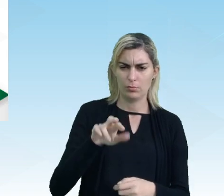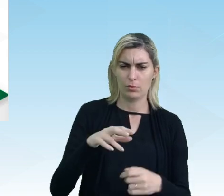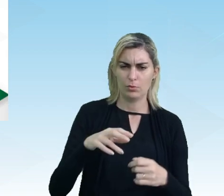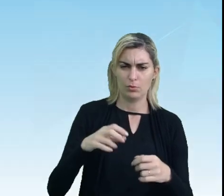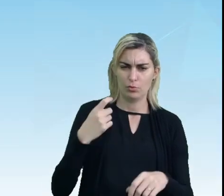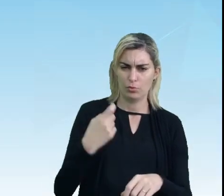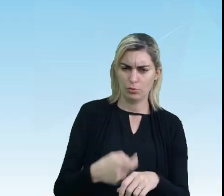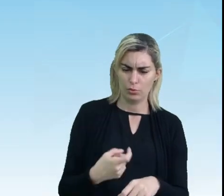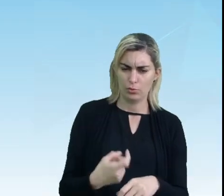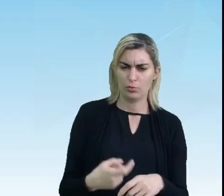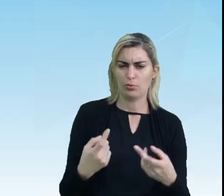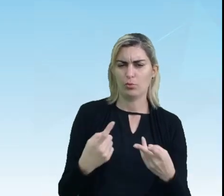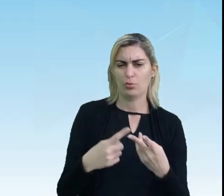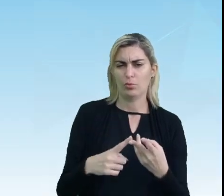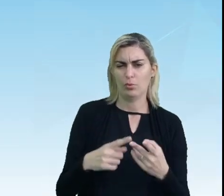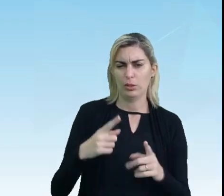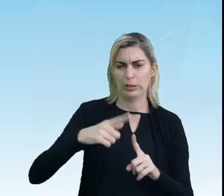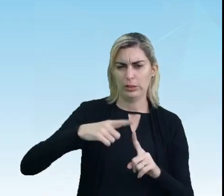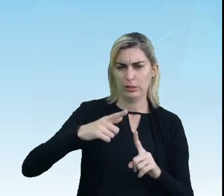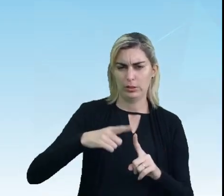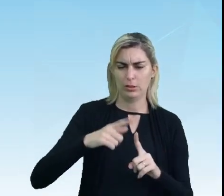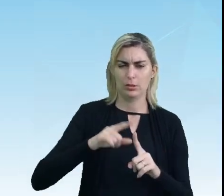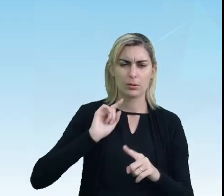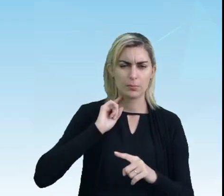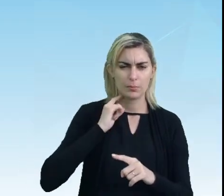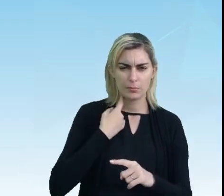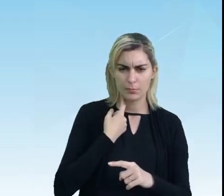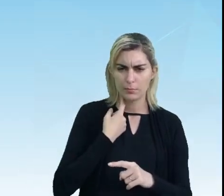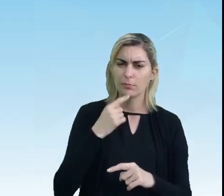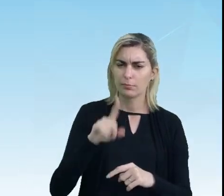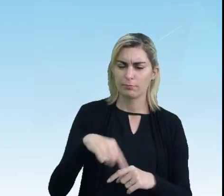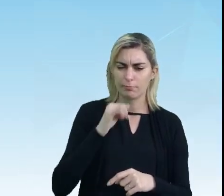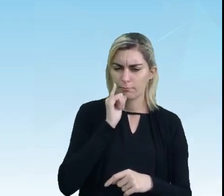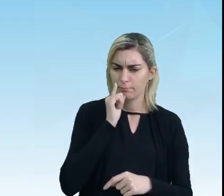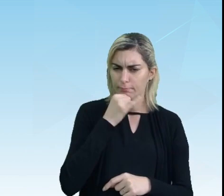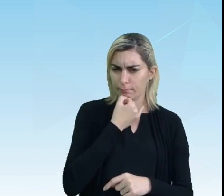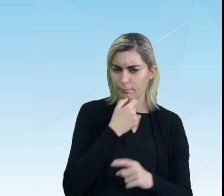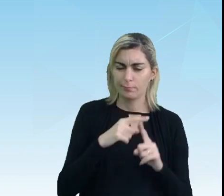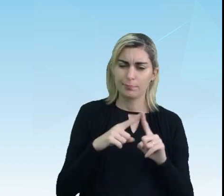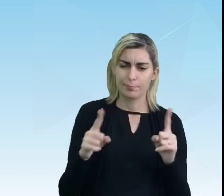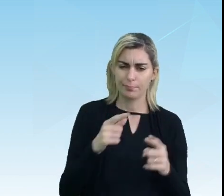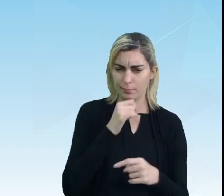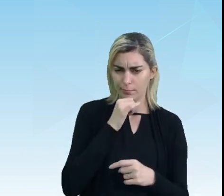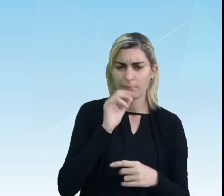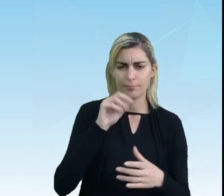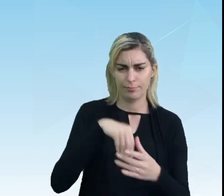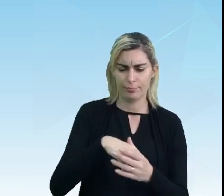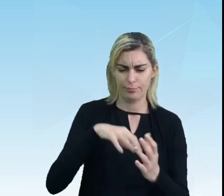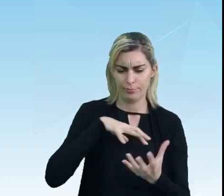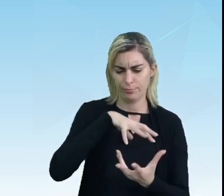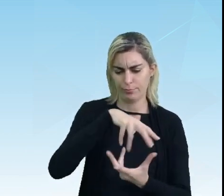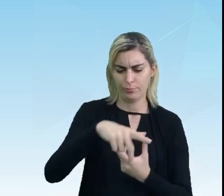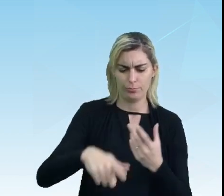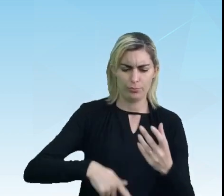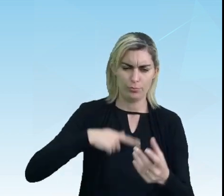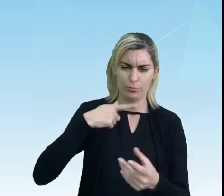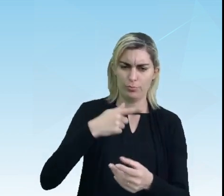a hídricas e de outro tipo de poluições. É triste, mas essa é uma questão ambiental dentro da